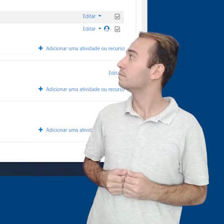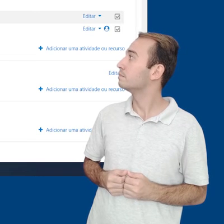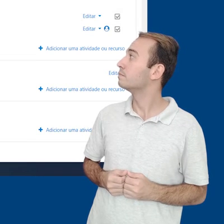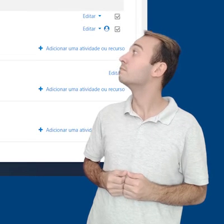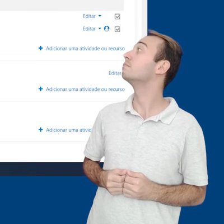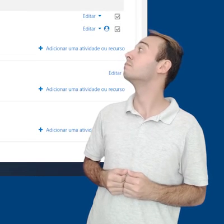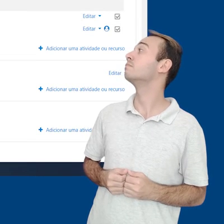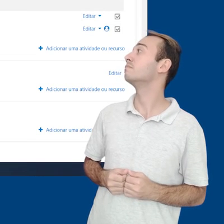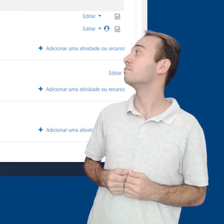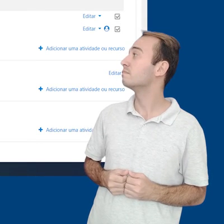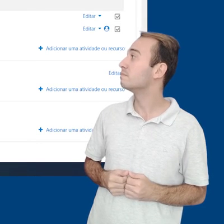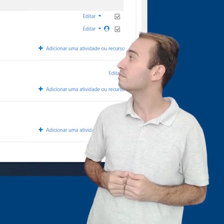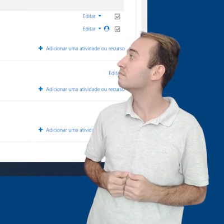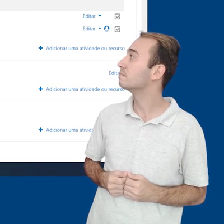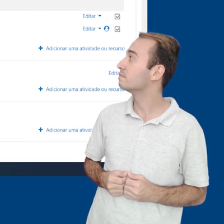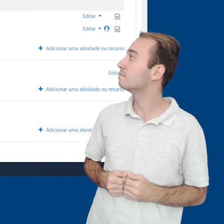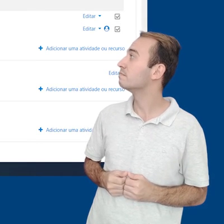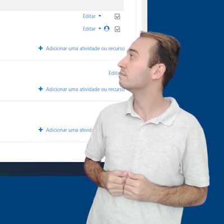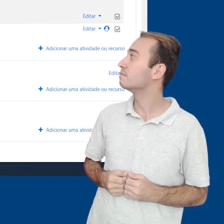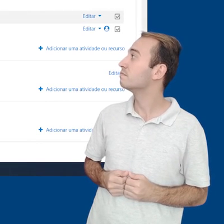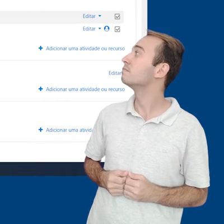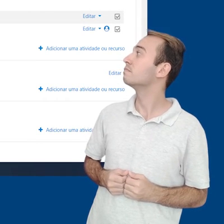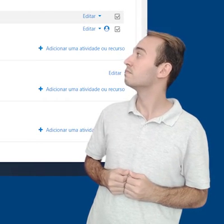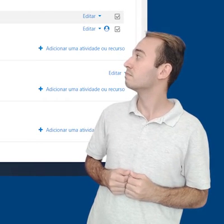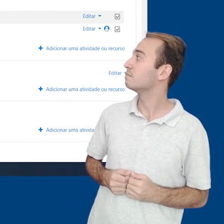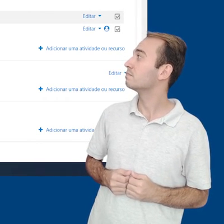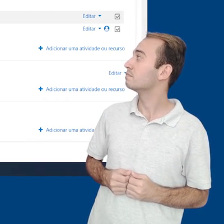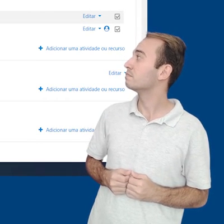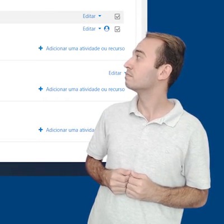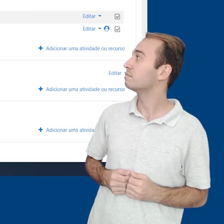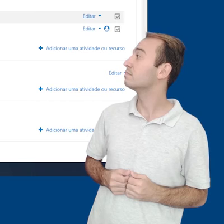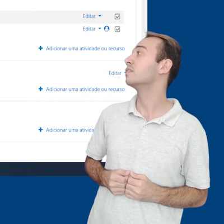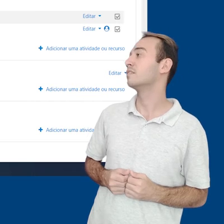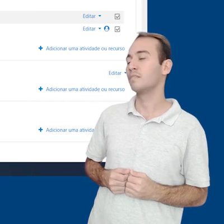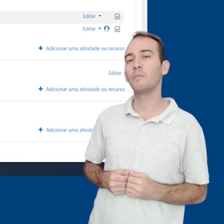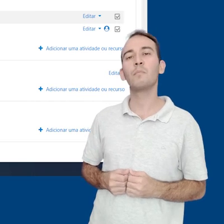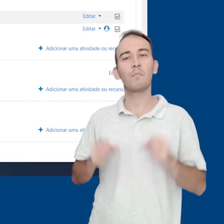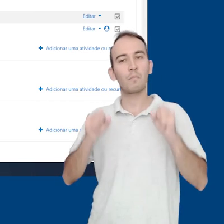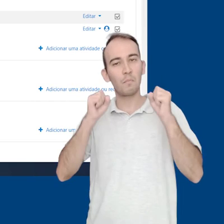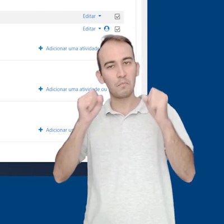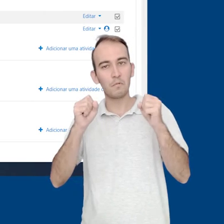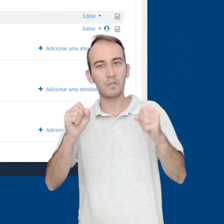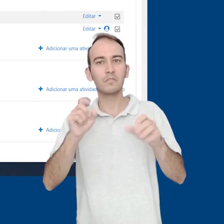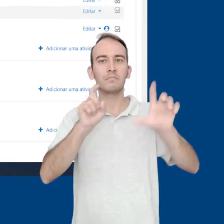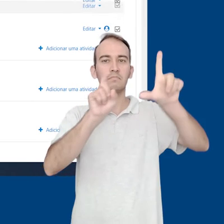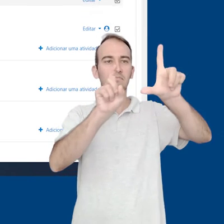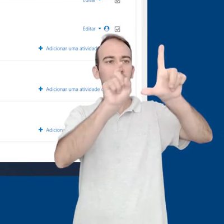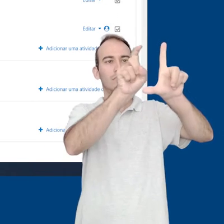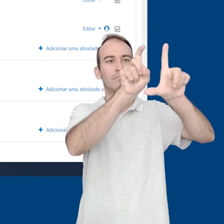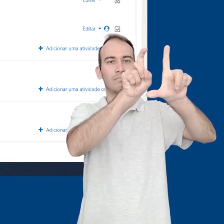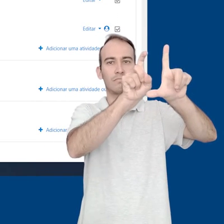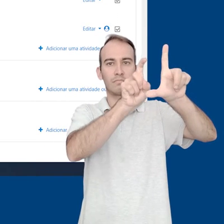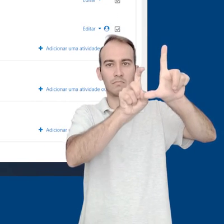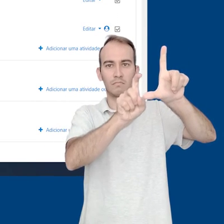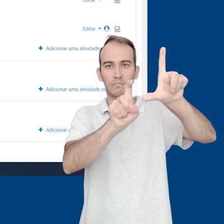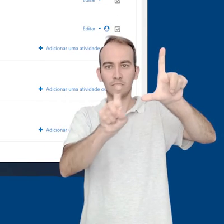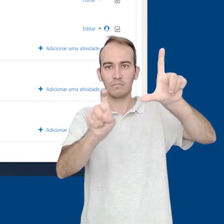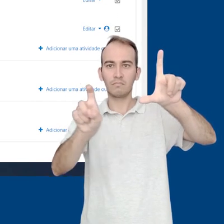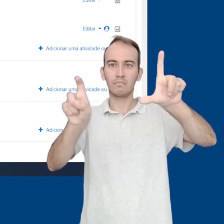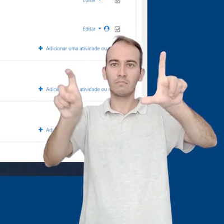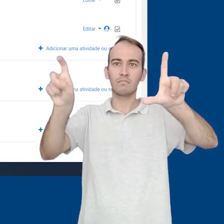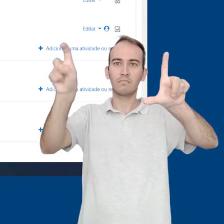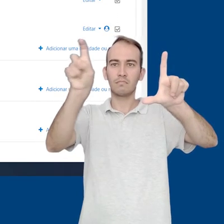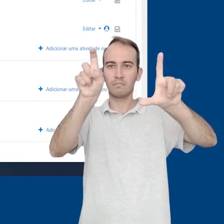colocar ele acima desse rótulo de exemplo, eu clico, seguro e arrasto.